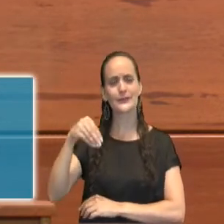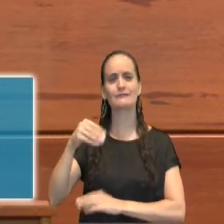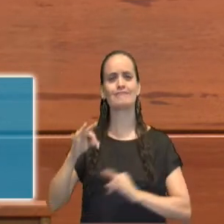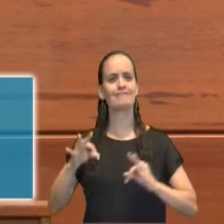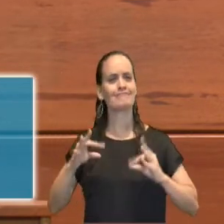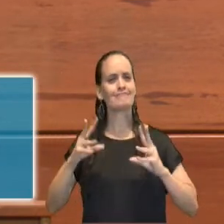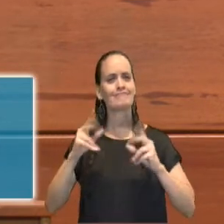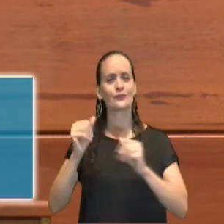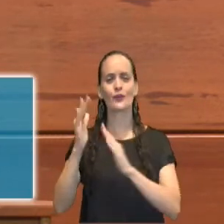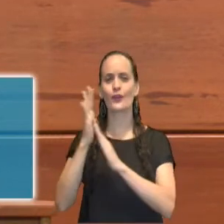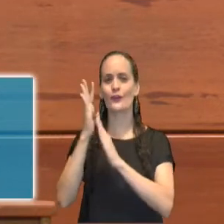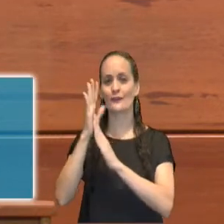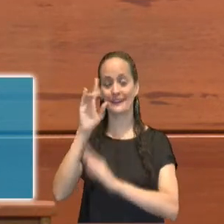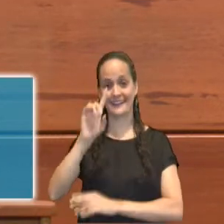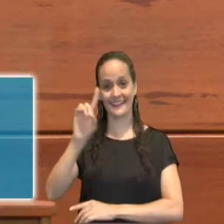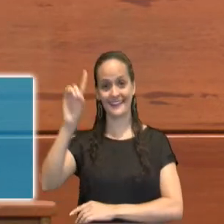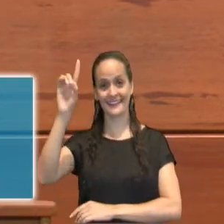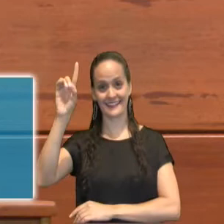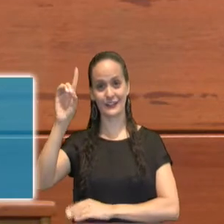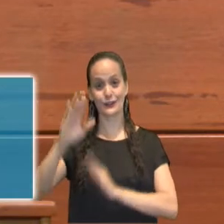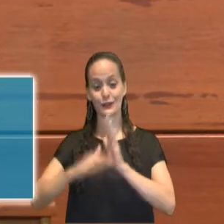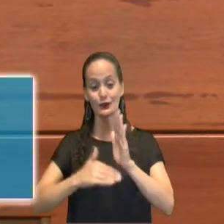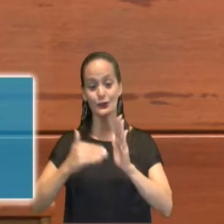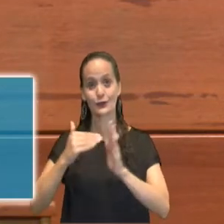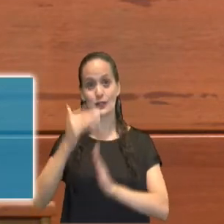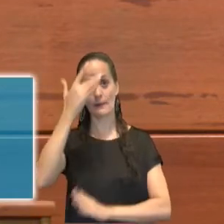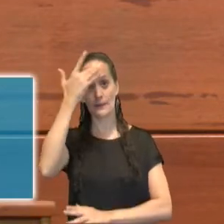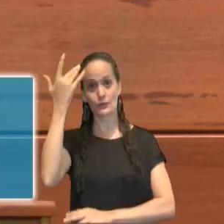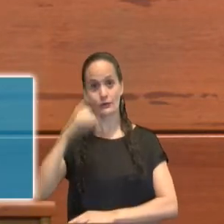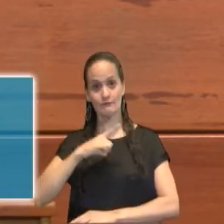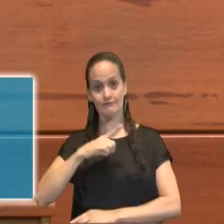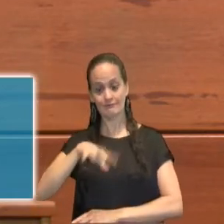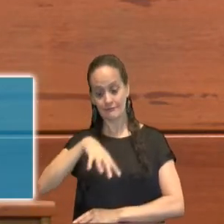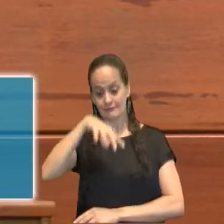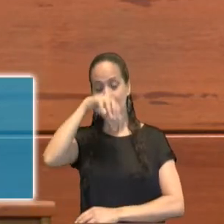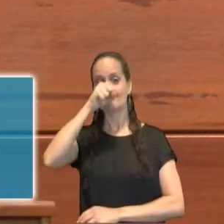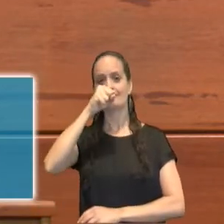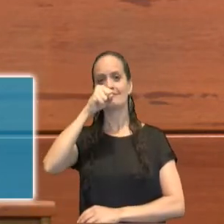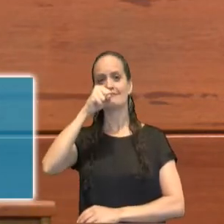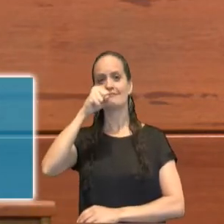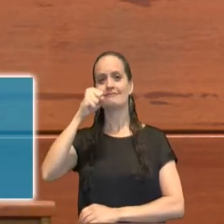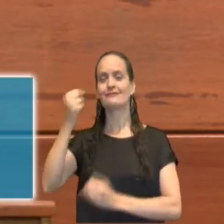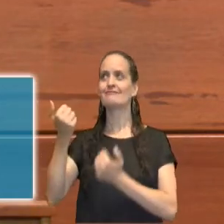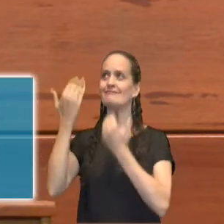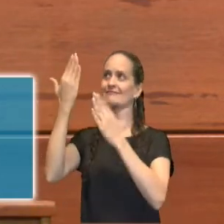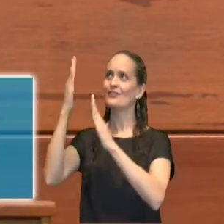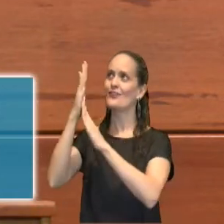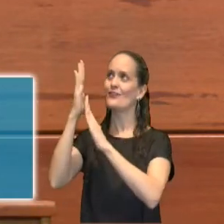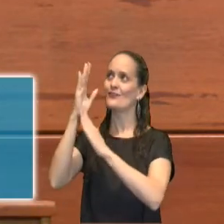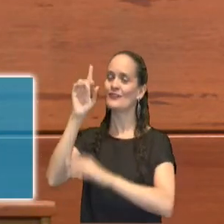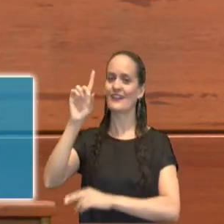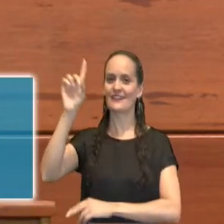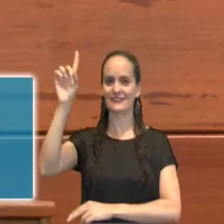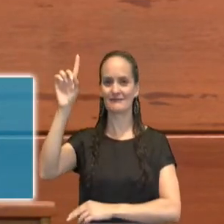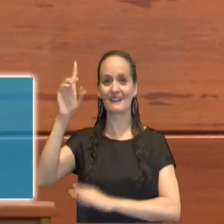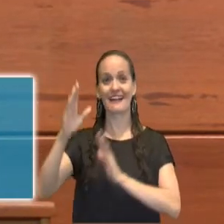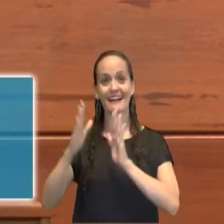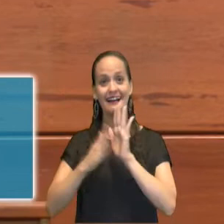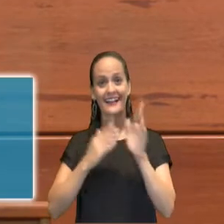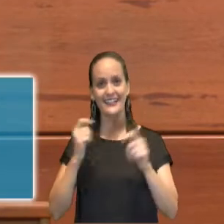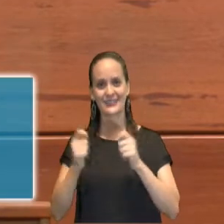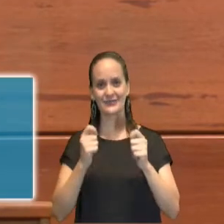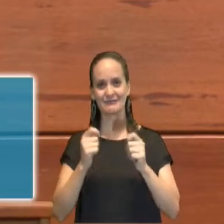címbalos retumbantes. Todo ser que respira, louve ao Senhor.